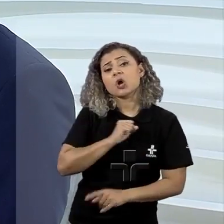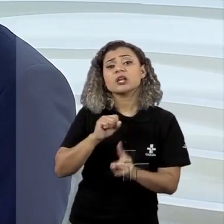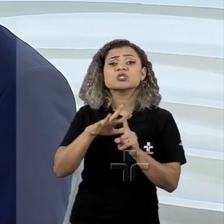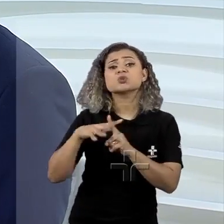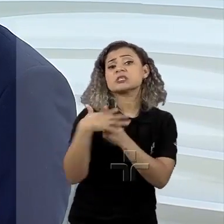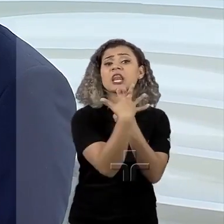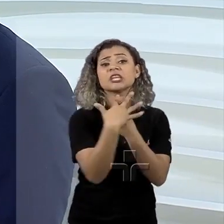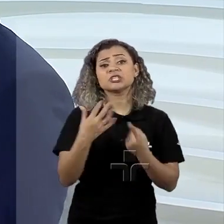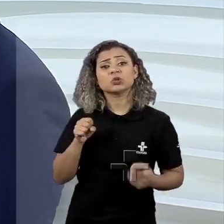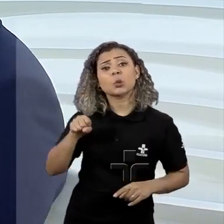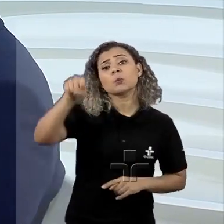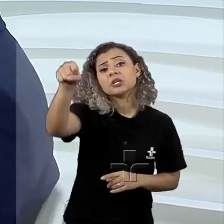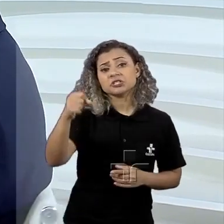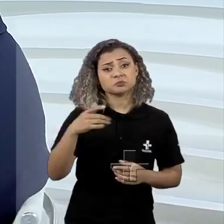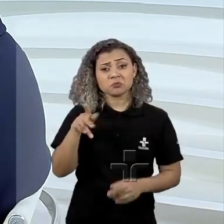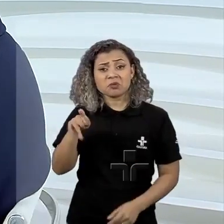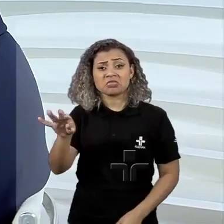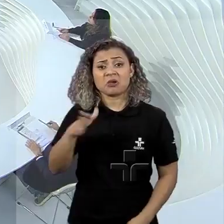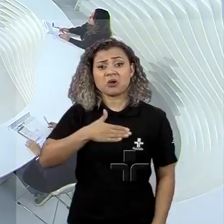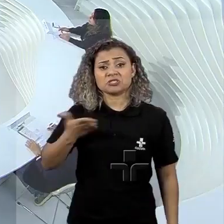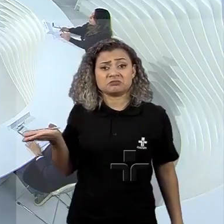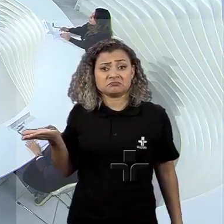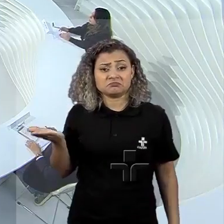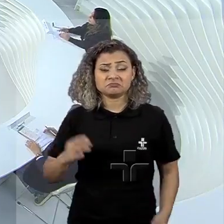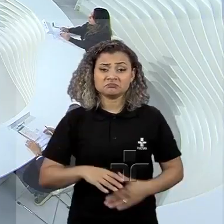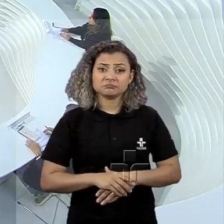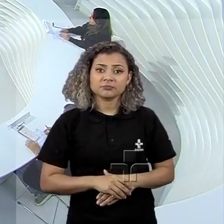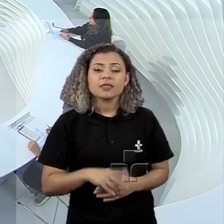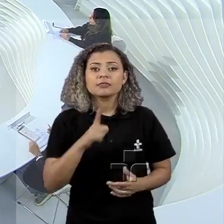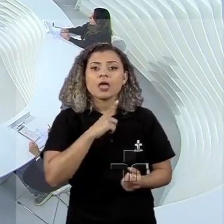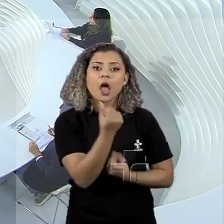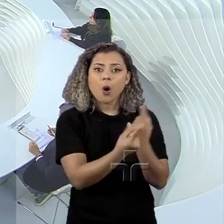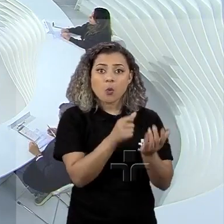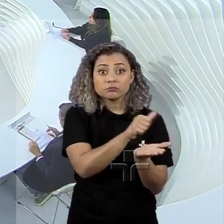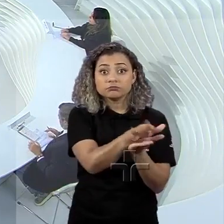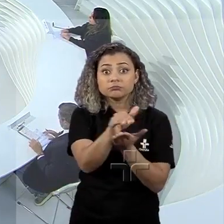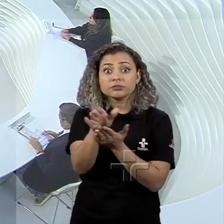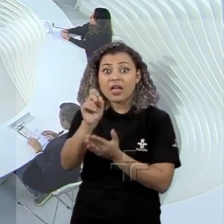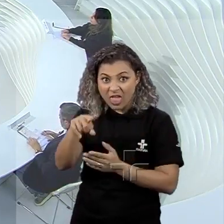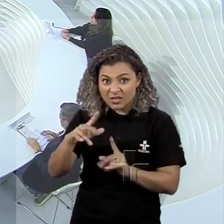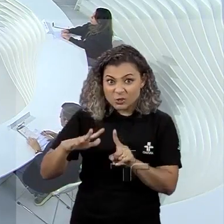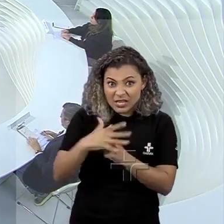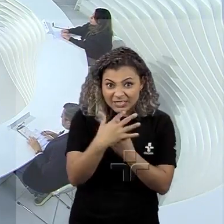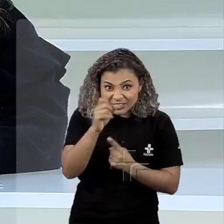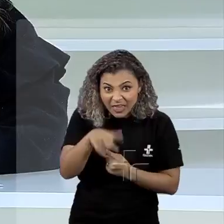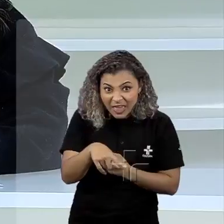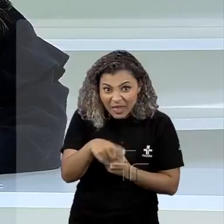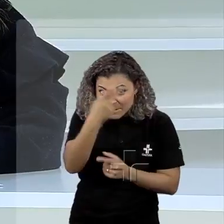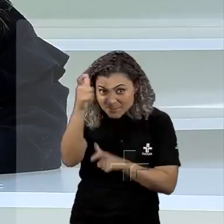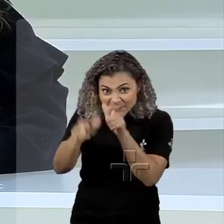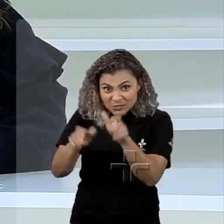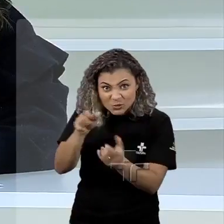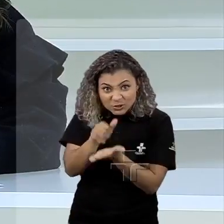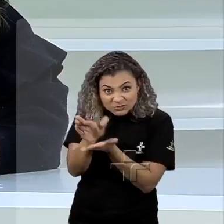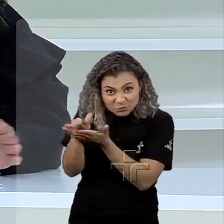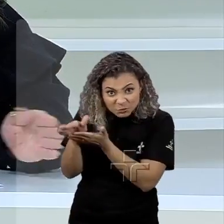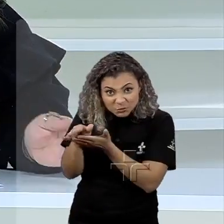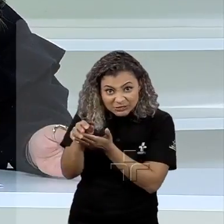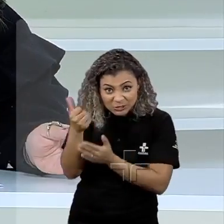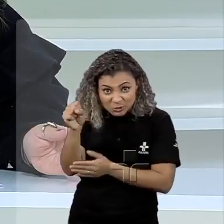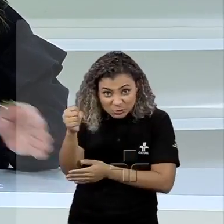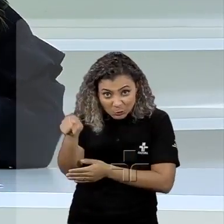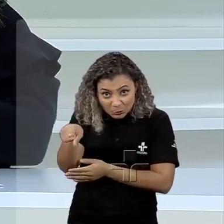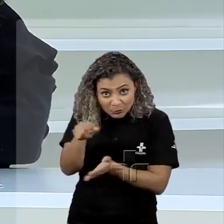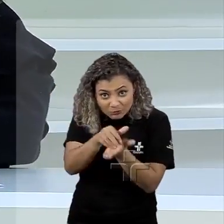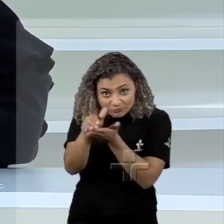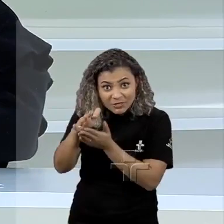socialista. Eu não. O senhor diria que as pessoas que foram expulsas são socialistas, então? Perdão? O senhor diria que os tucanos que